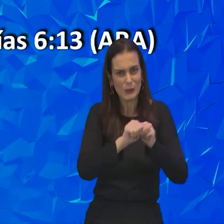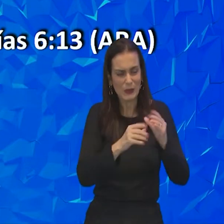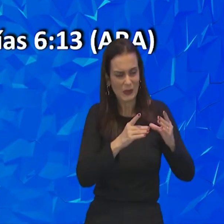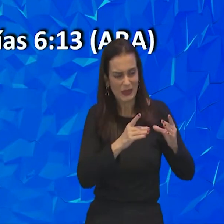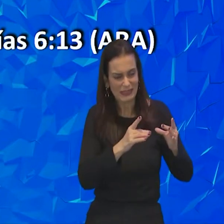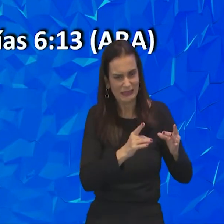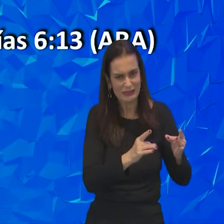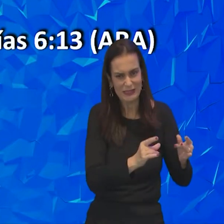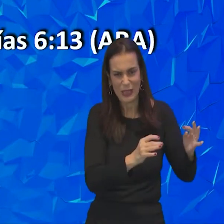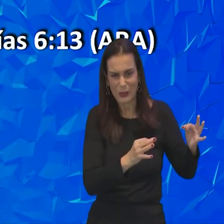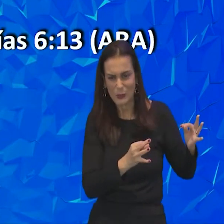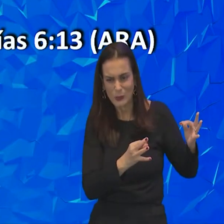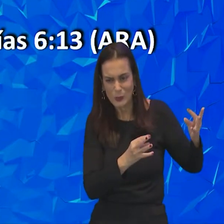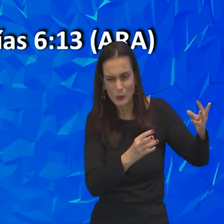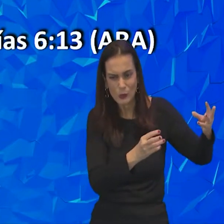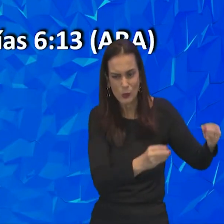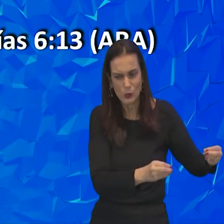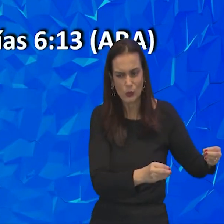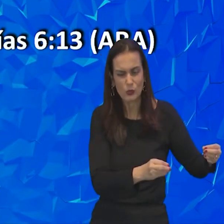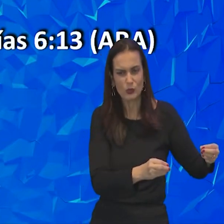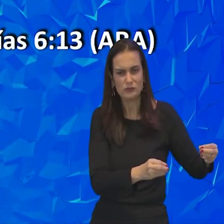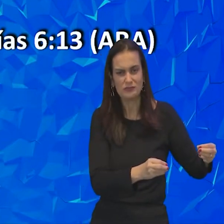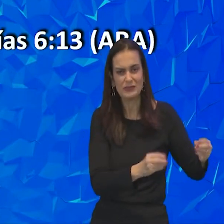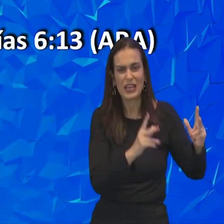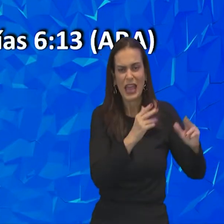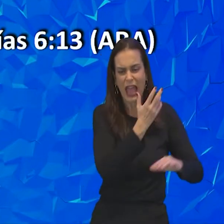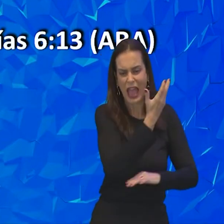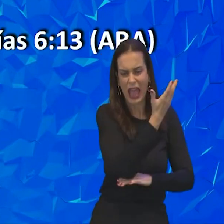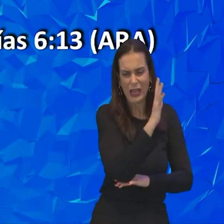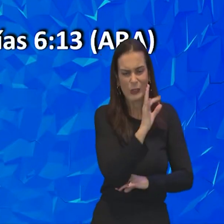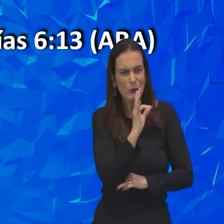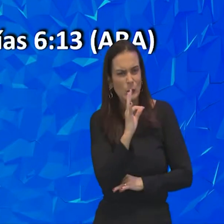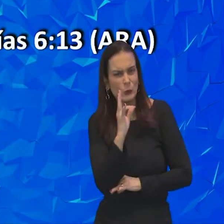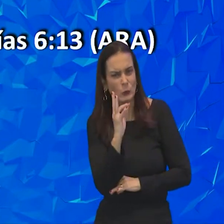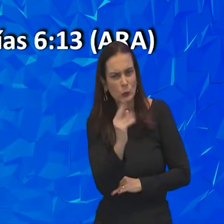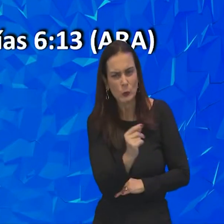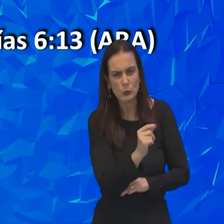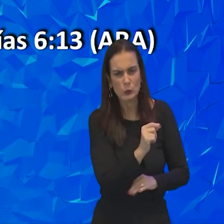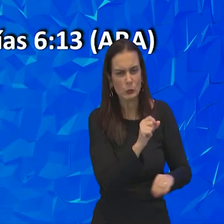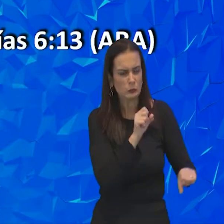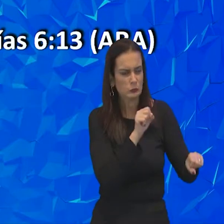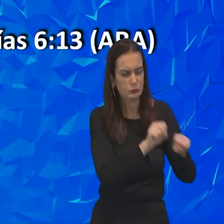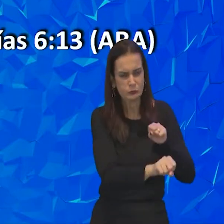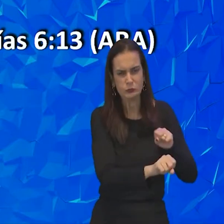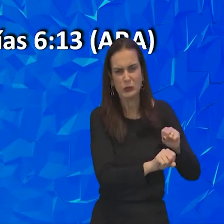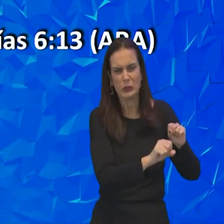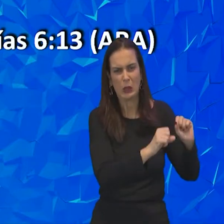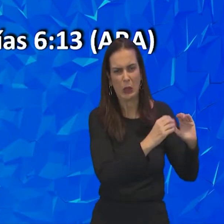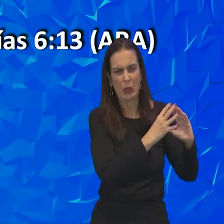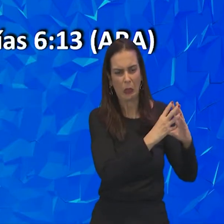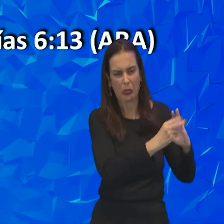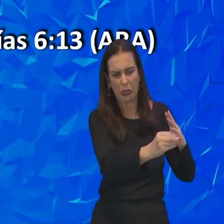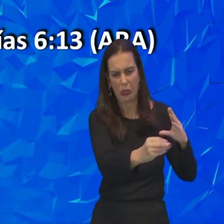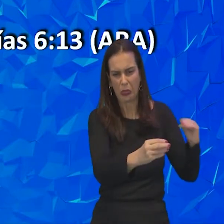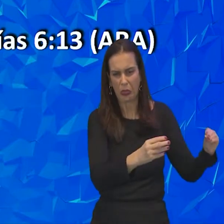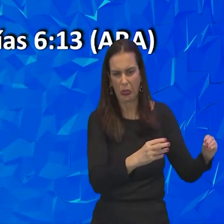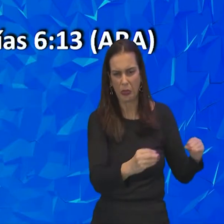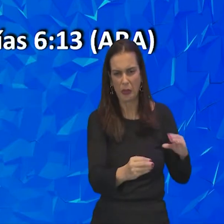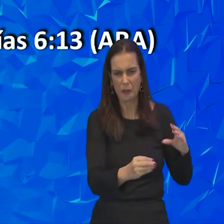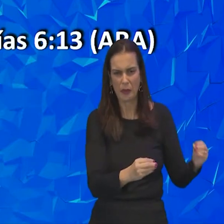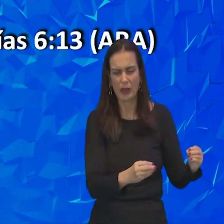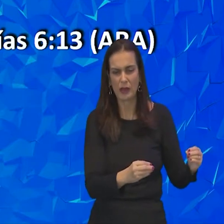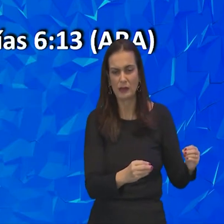destruída, como o terebinte e como um carvalho, depois de derribados ainda fica o toco, a